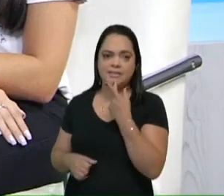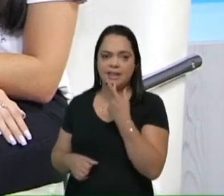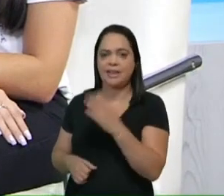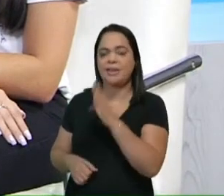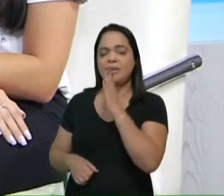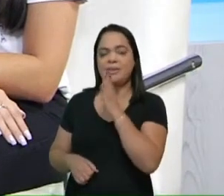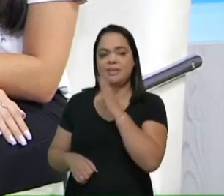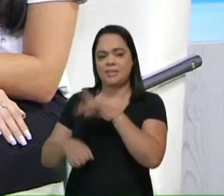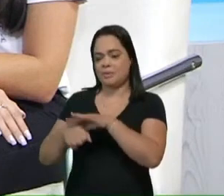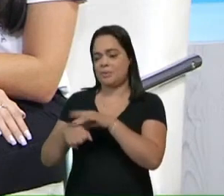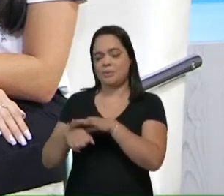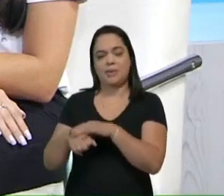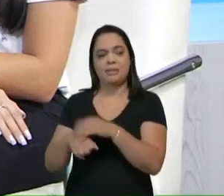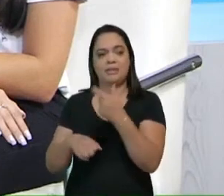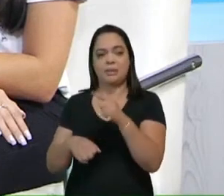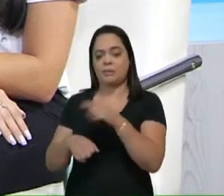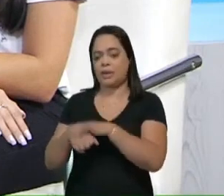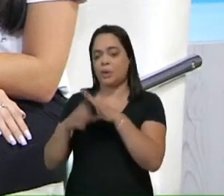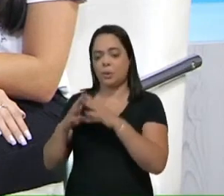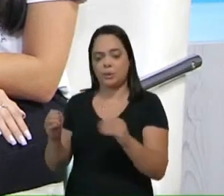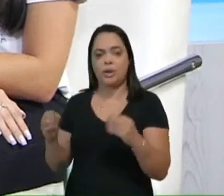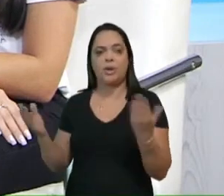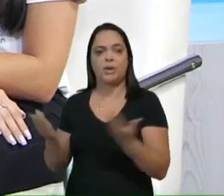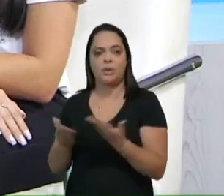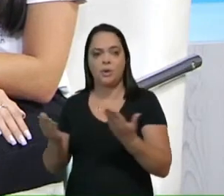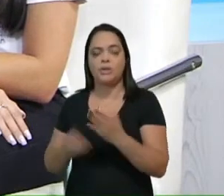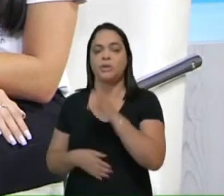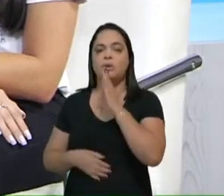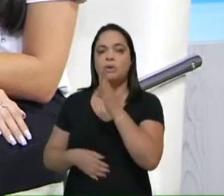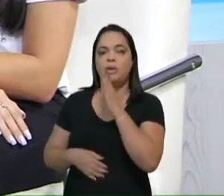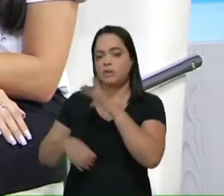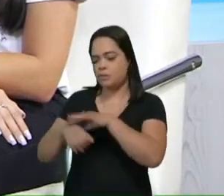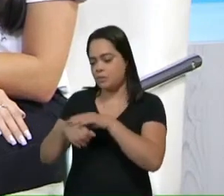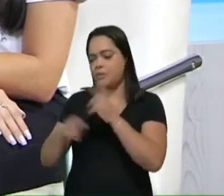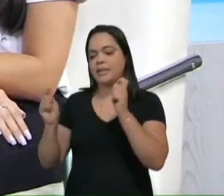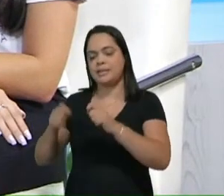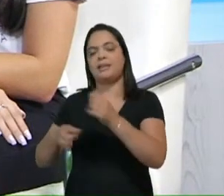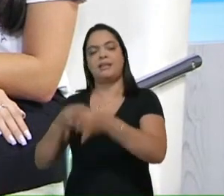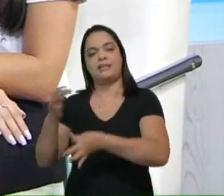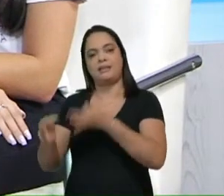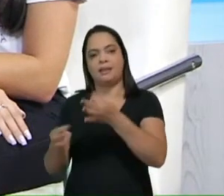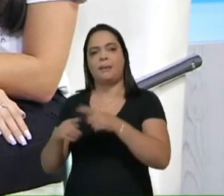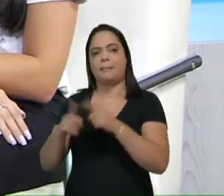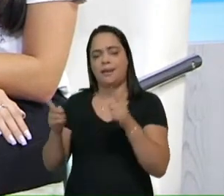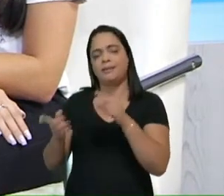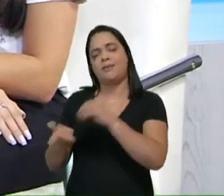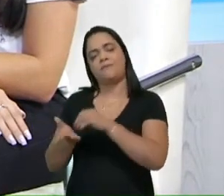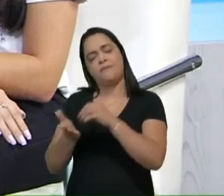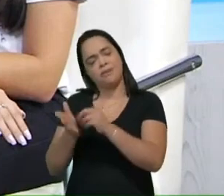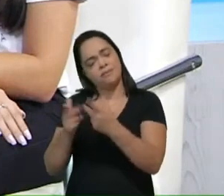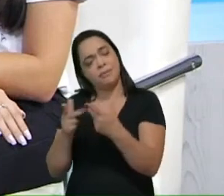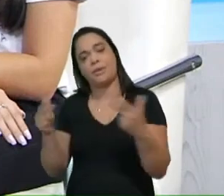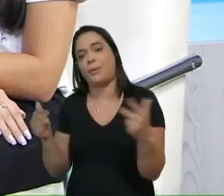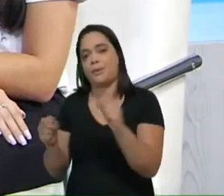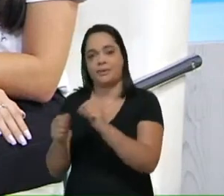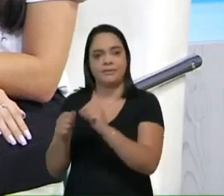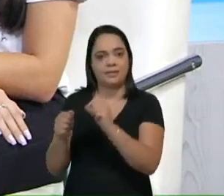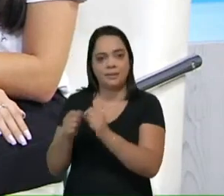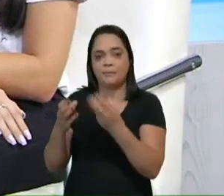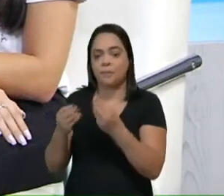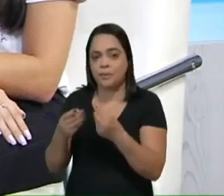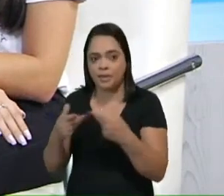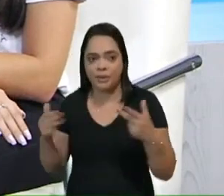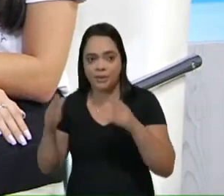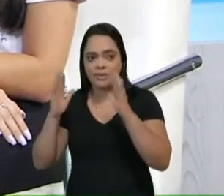uma doença totalmente sem cura e hoje a gente conhece uma doença tratável mas nesse caminho ainda muita coisa precisa ser feita e muita